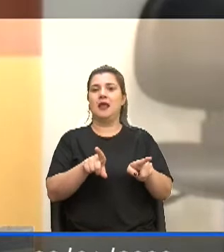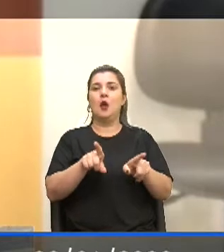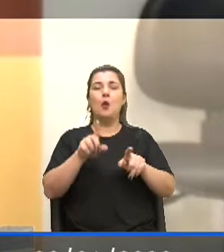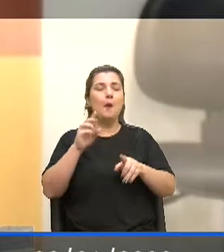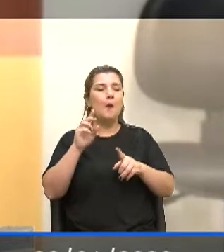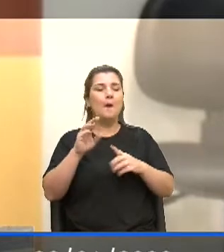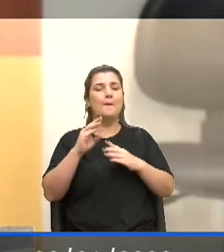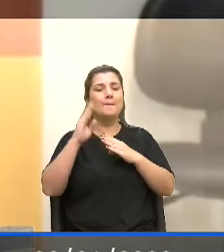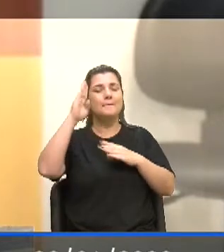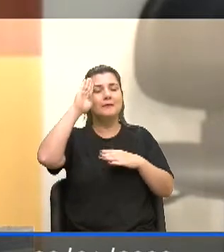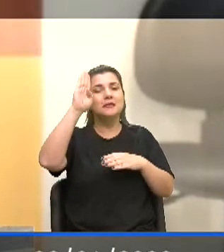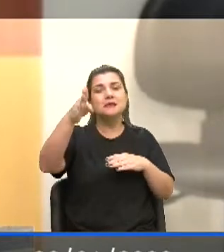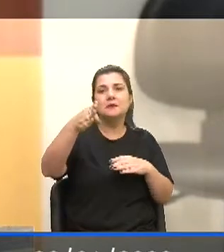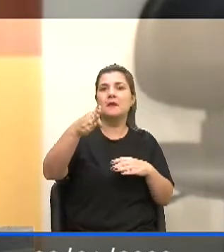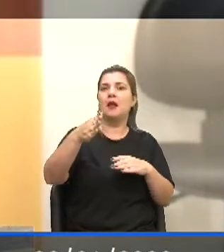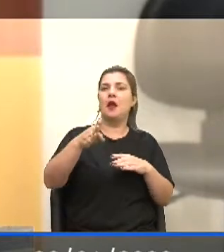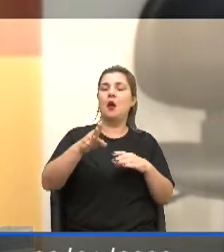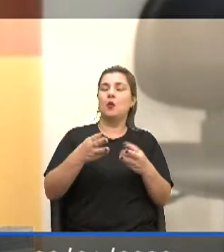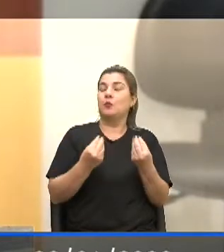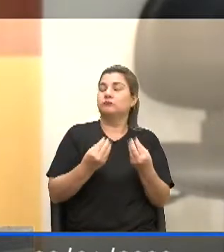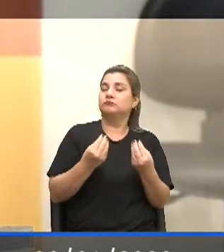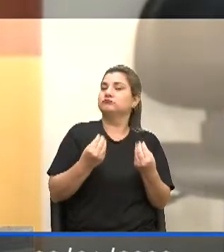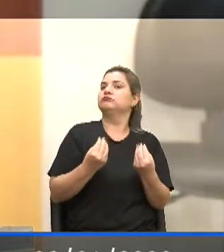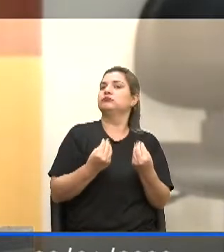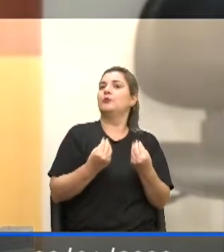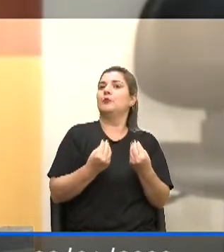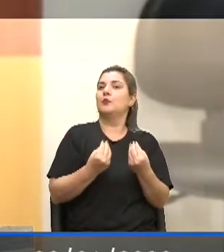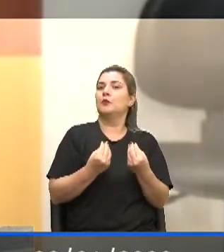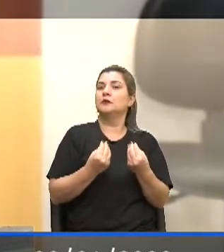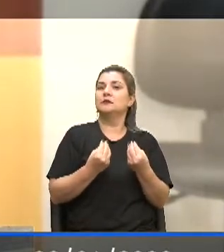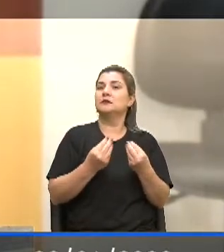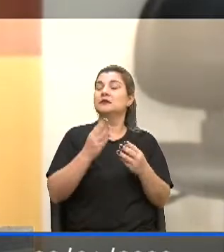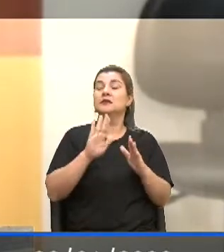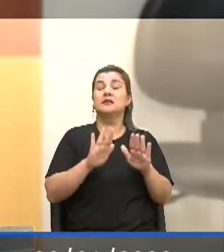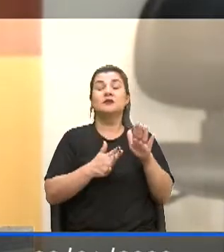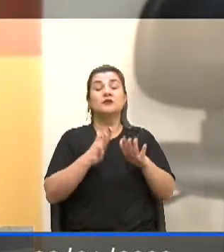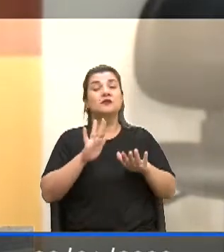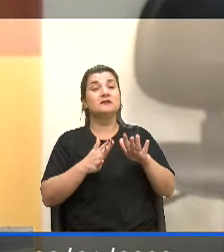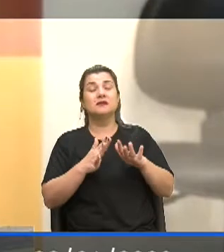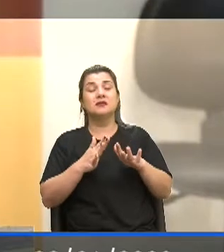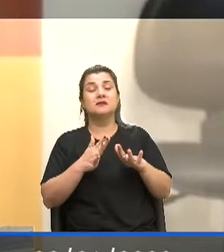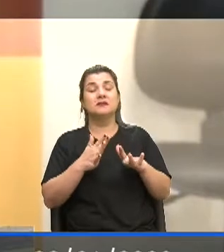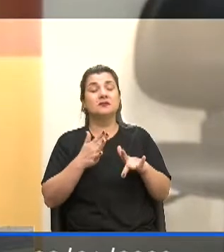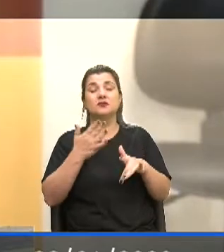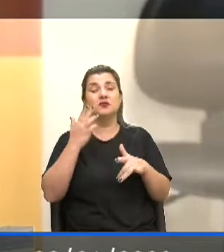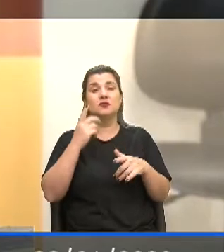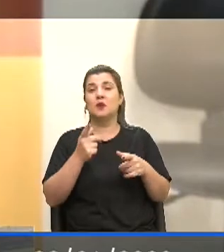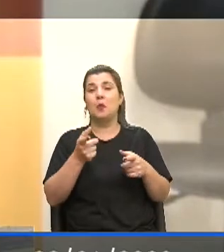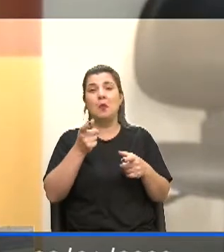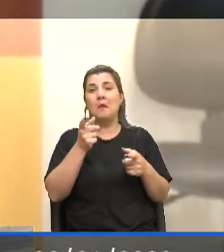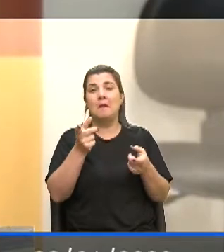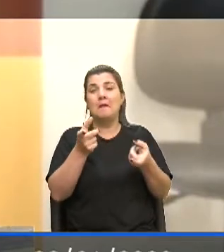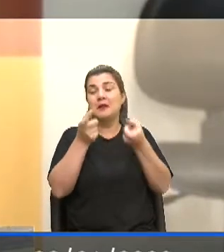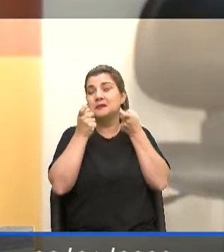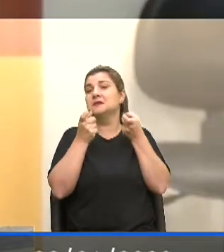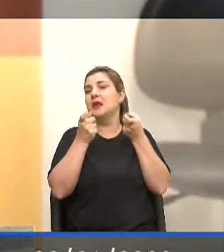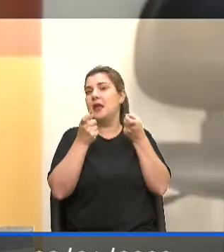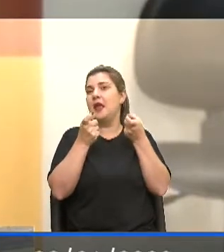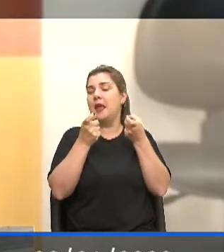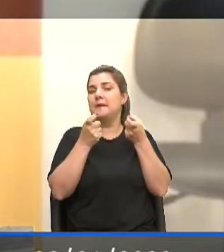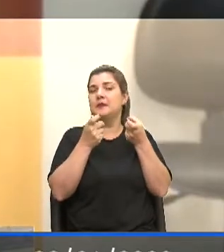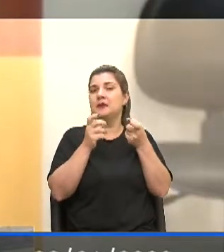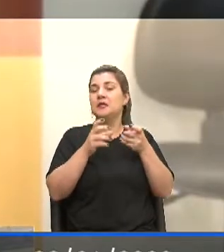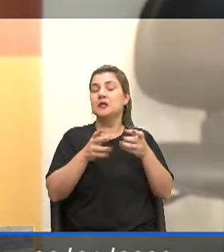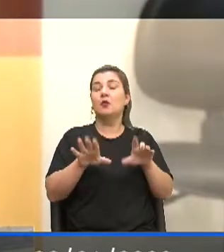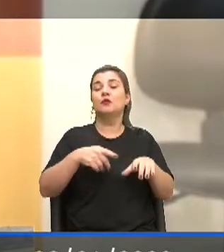fundamental que muitas vezes a gente não se dá de conta quando vai num